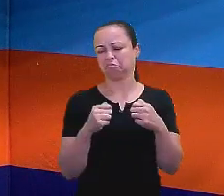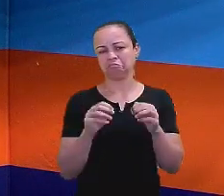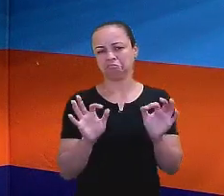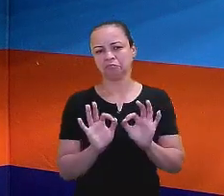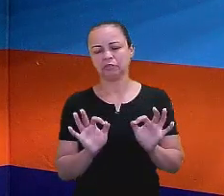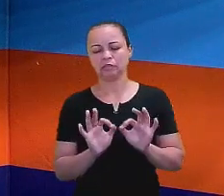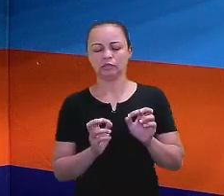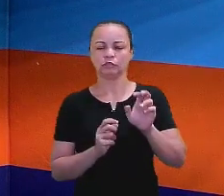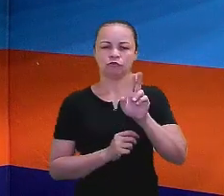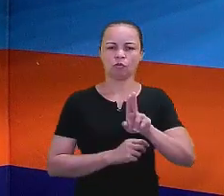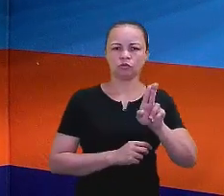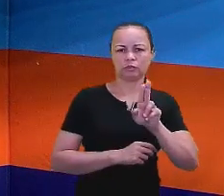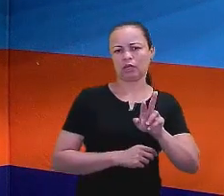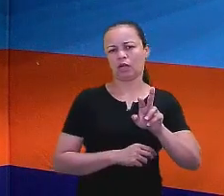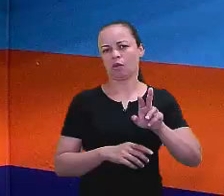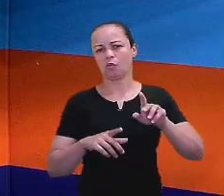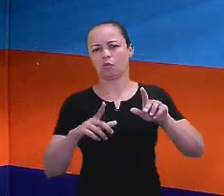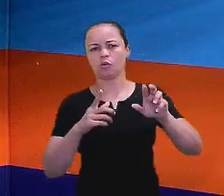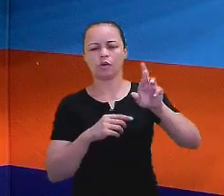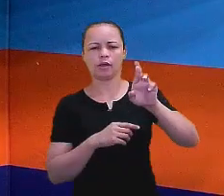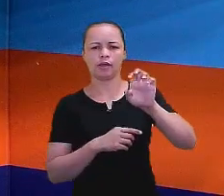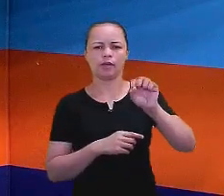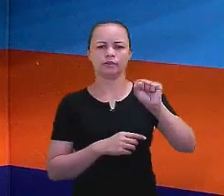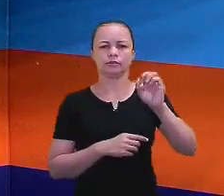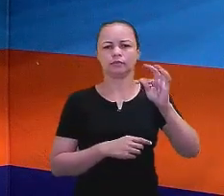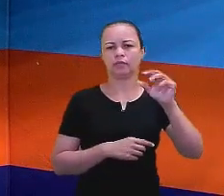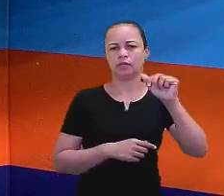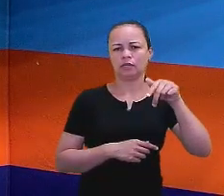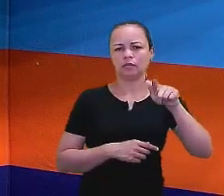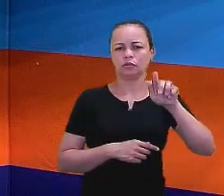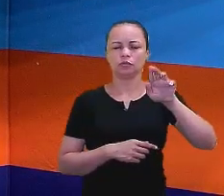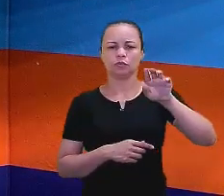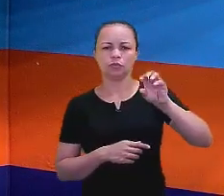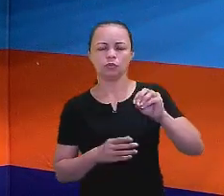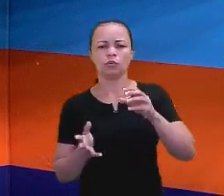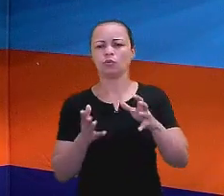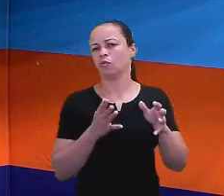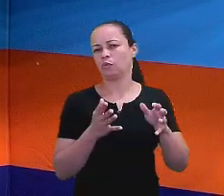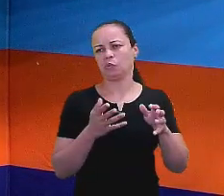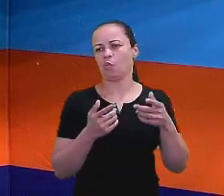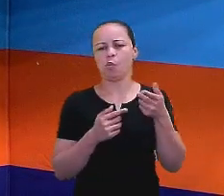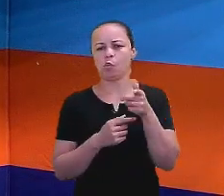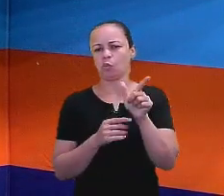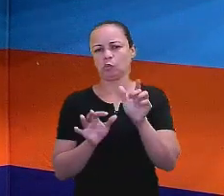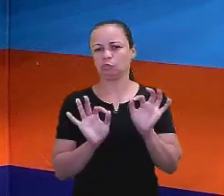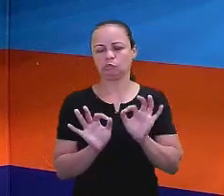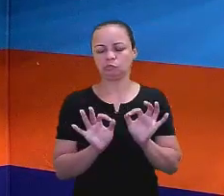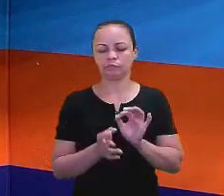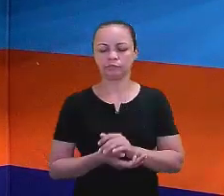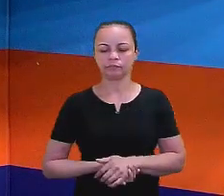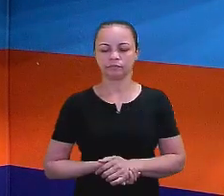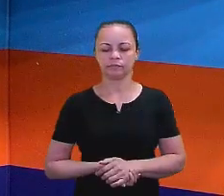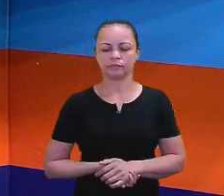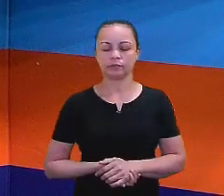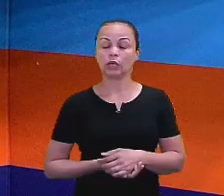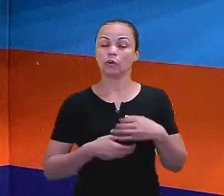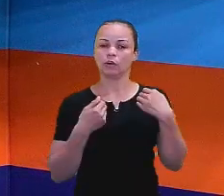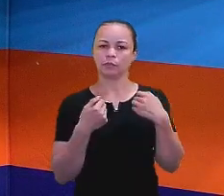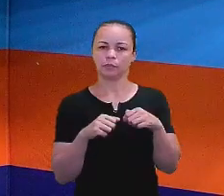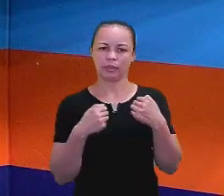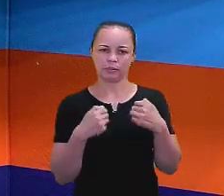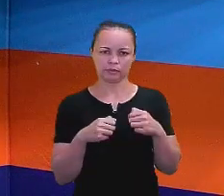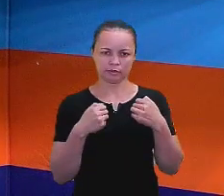se eu vou usar o retângulo, se eu vou usar o isósceles, se eu vou usar o triângulo escaleno. Não, tá? O que eu